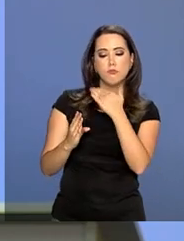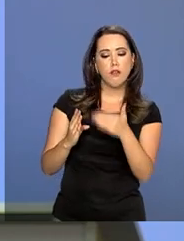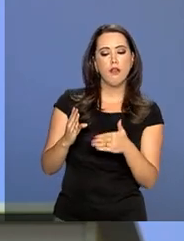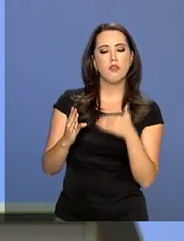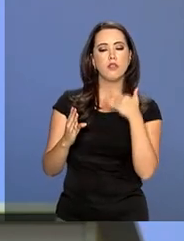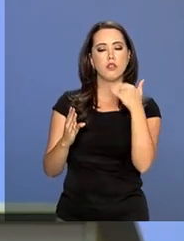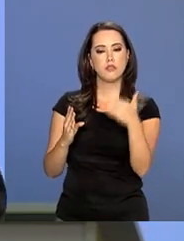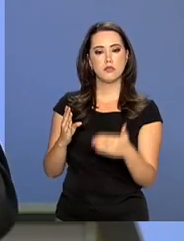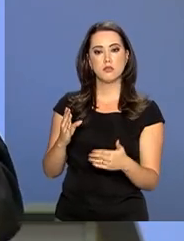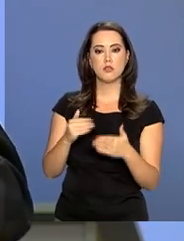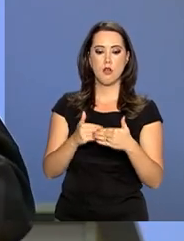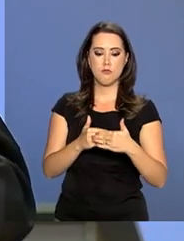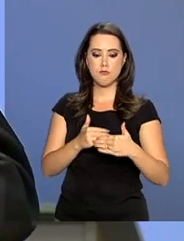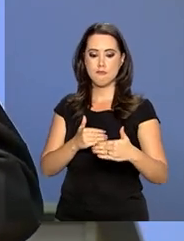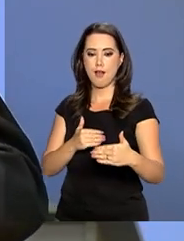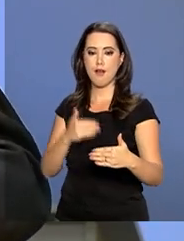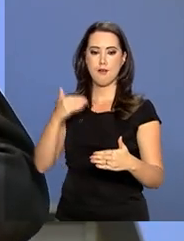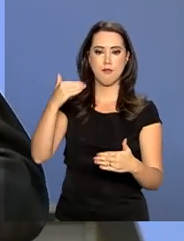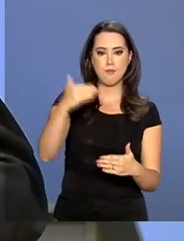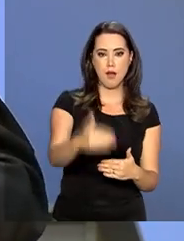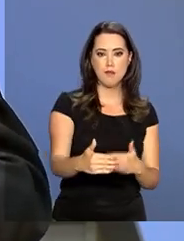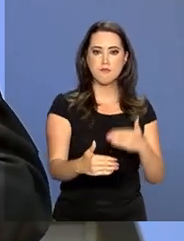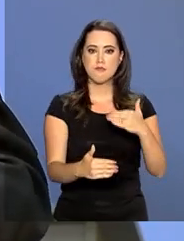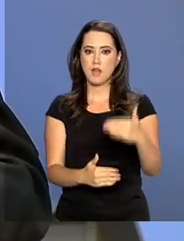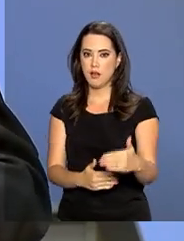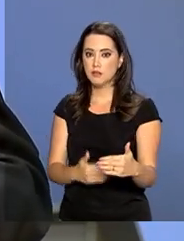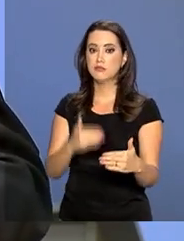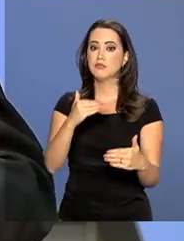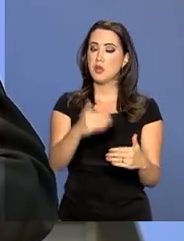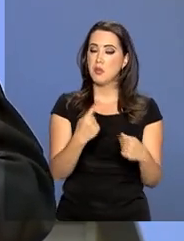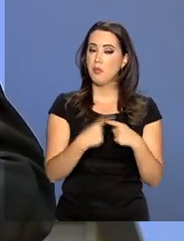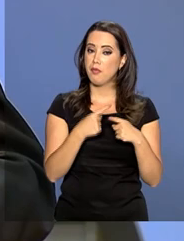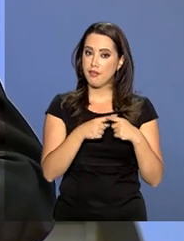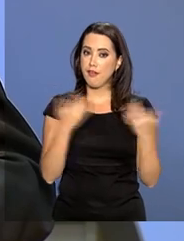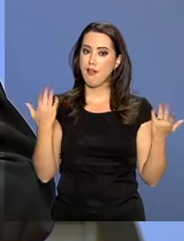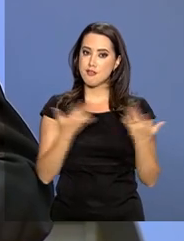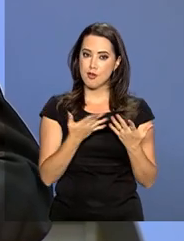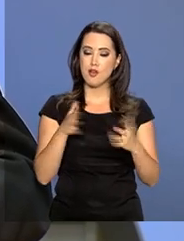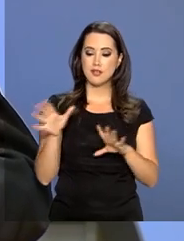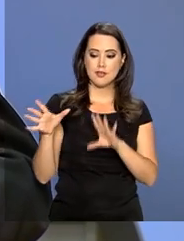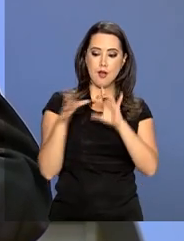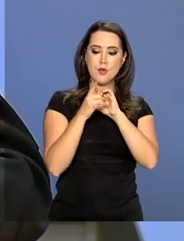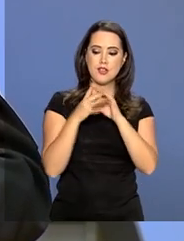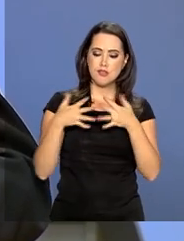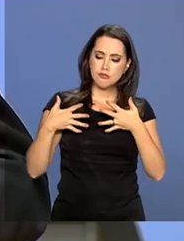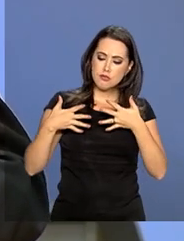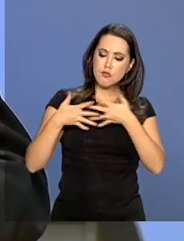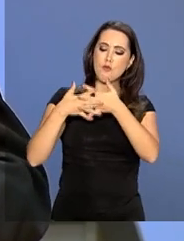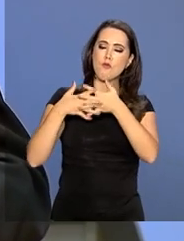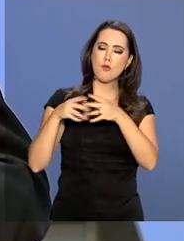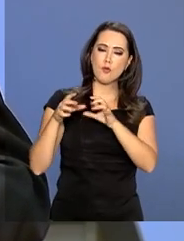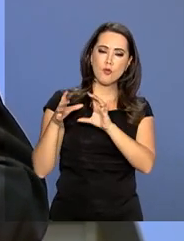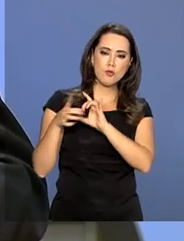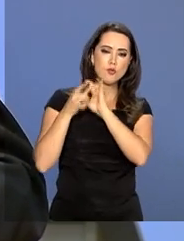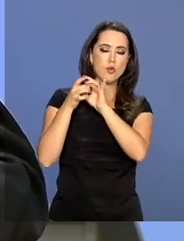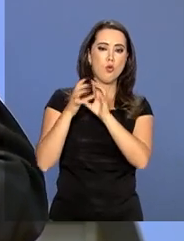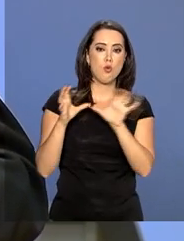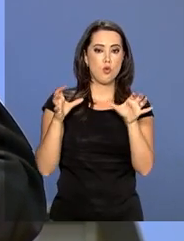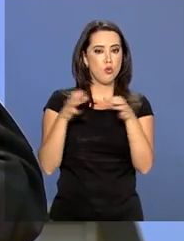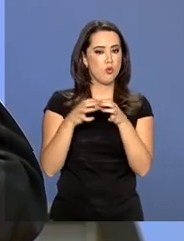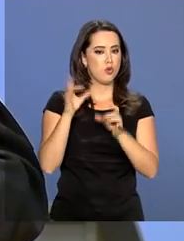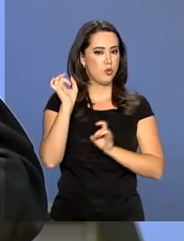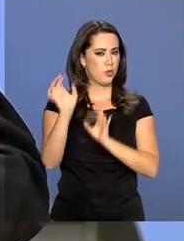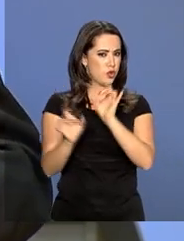avança a passos largos. Um Brasil que passa a integrar o seletíssimo clube